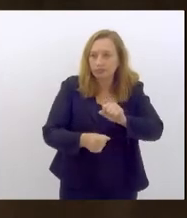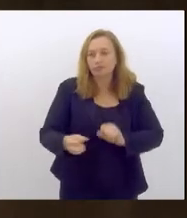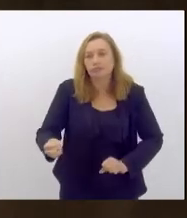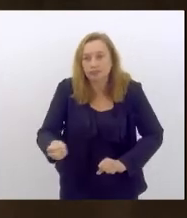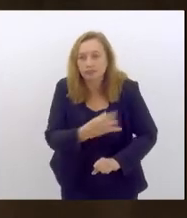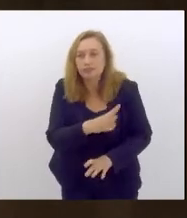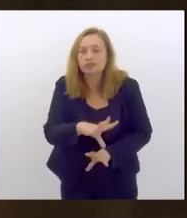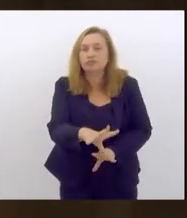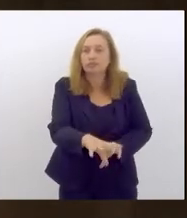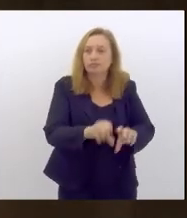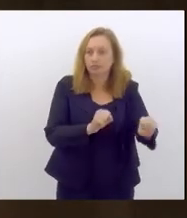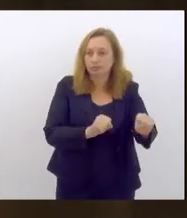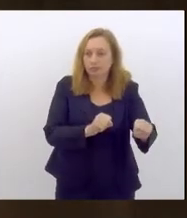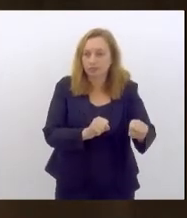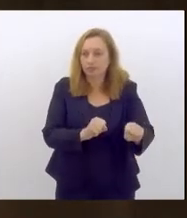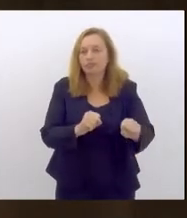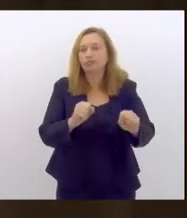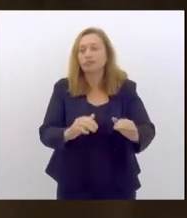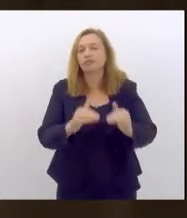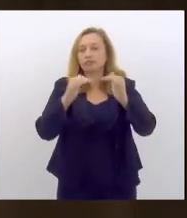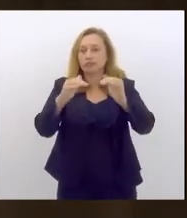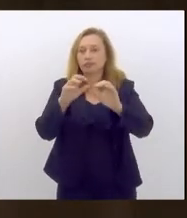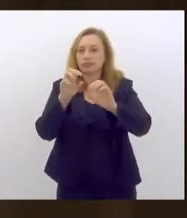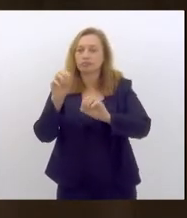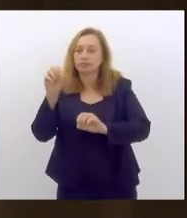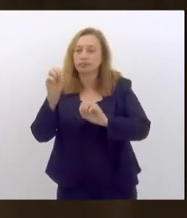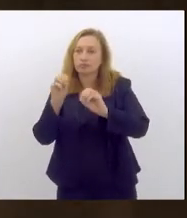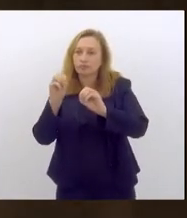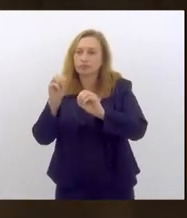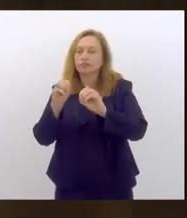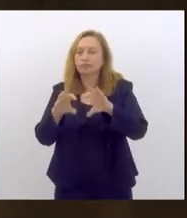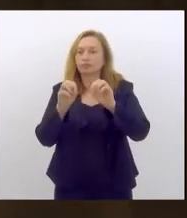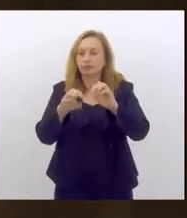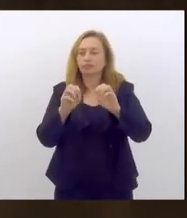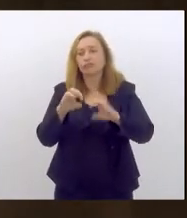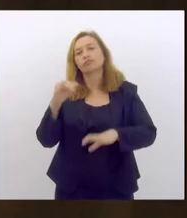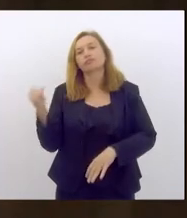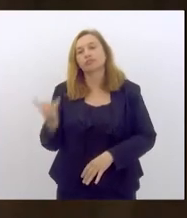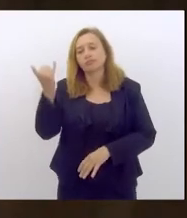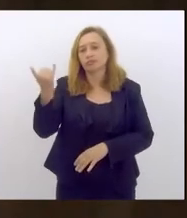em nova formação em nível superior. Tudo isso é muito importante